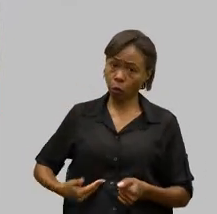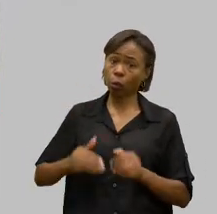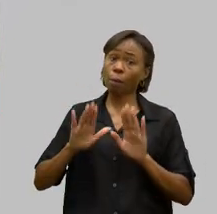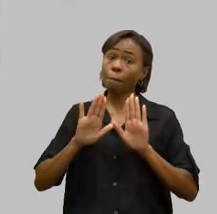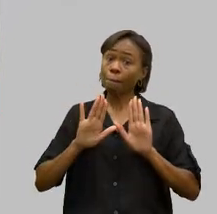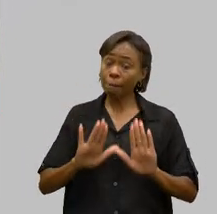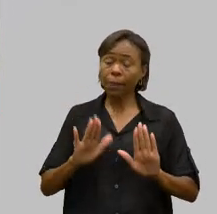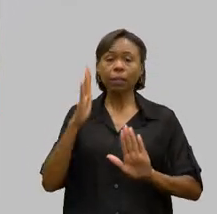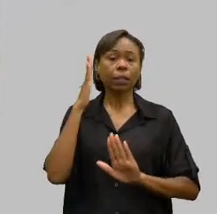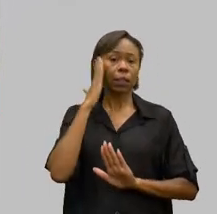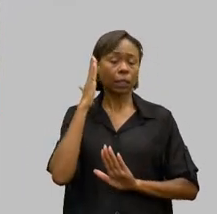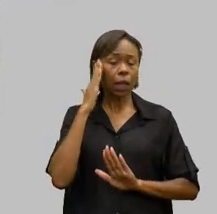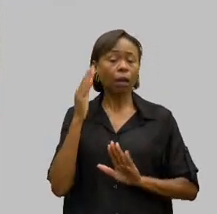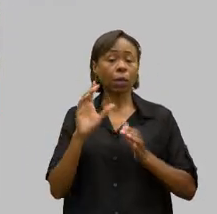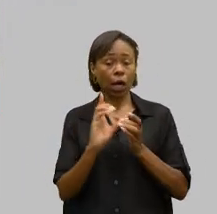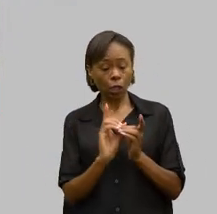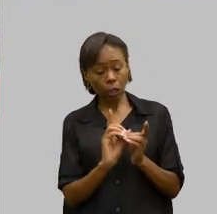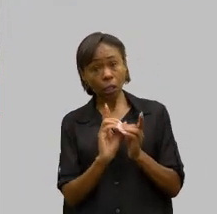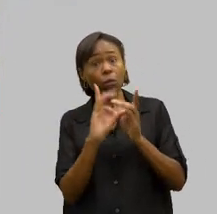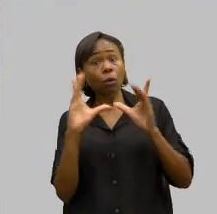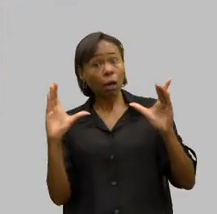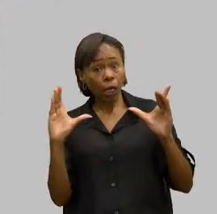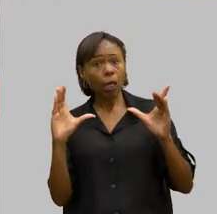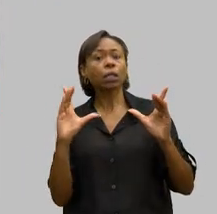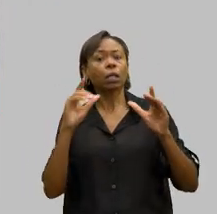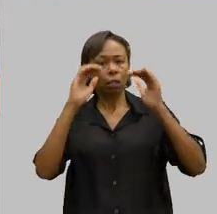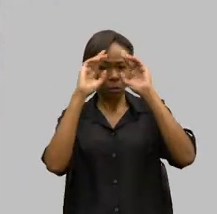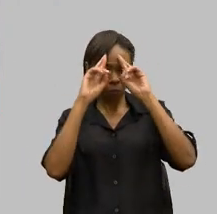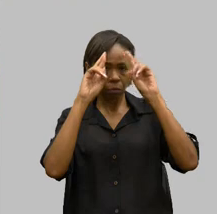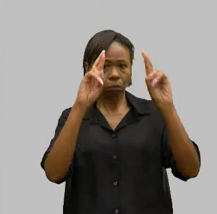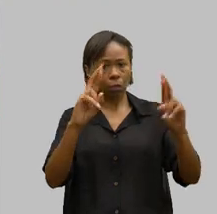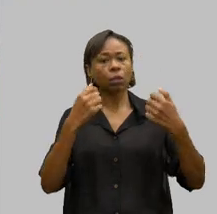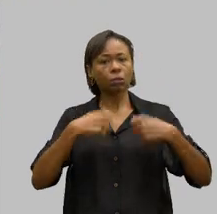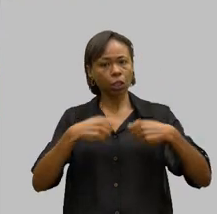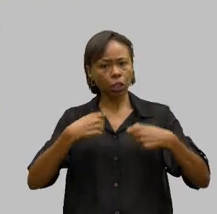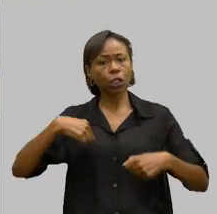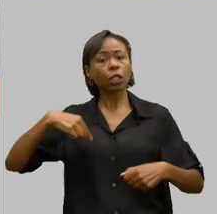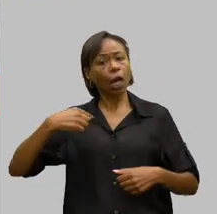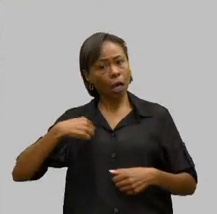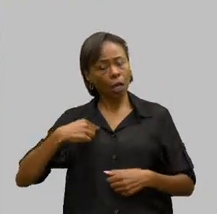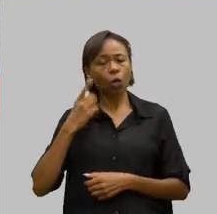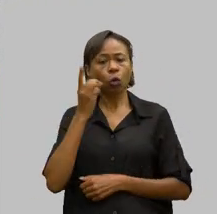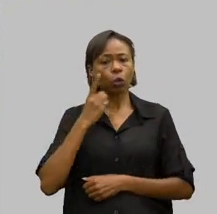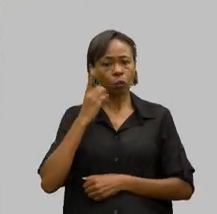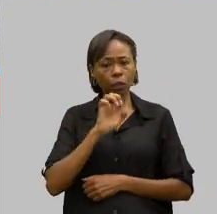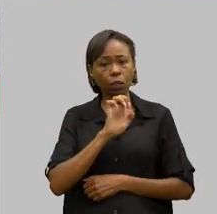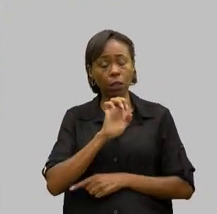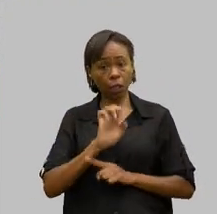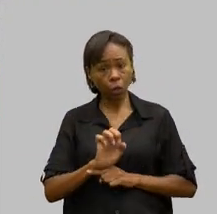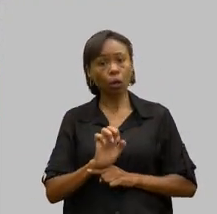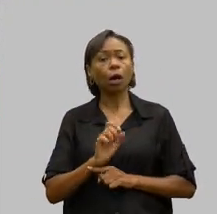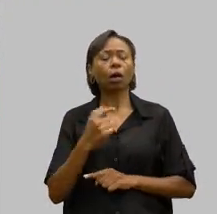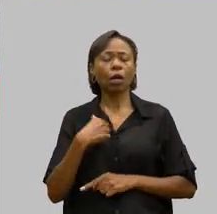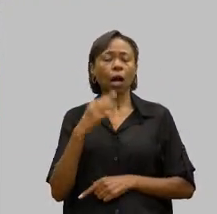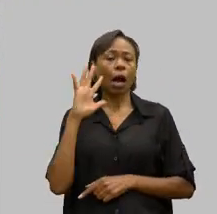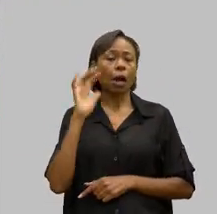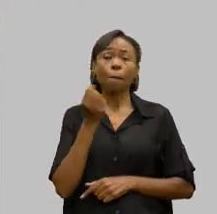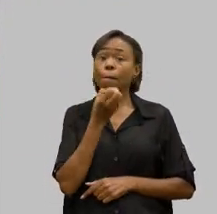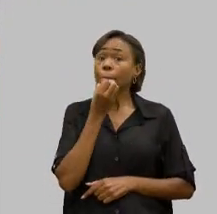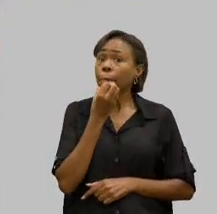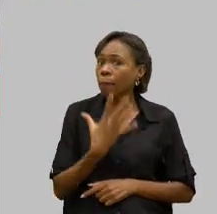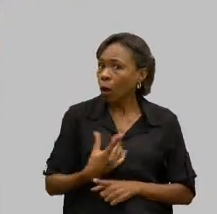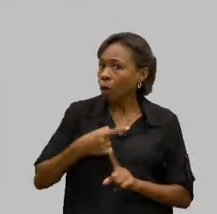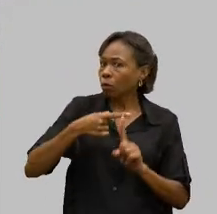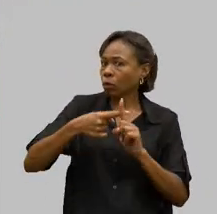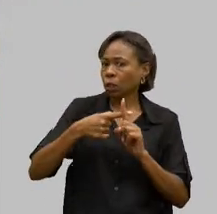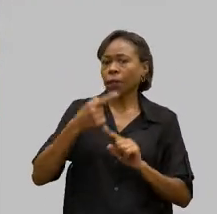a democracia precisa ser respeitada e estamos todos nessas posições e eu como deputada estadual, eu acho bom e positivo observar a